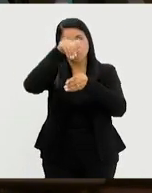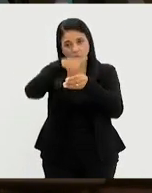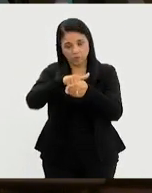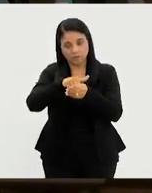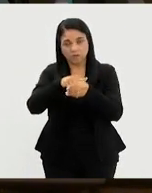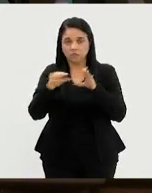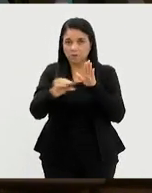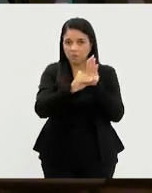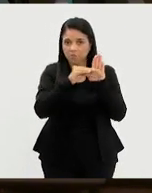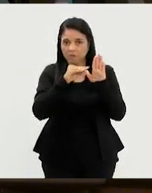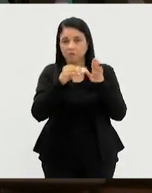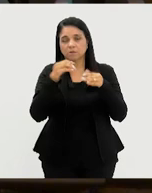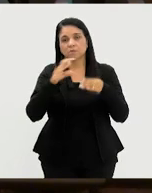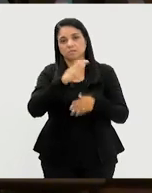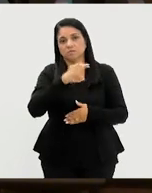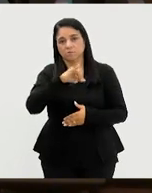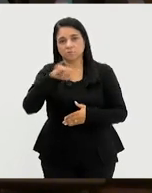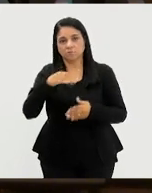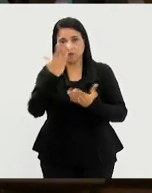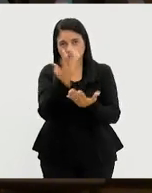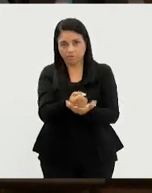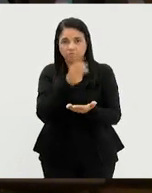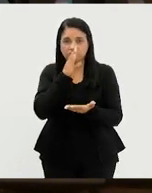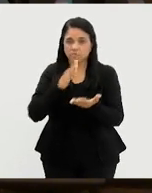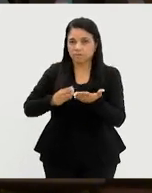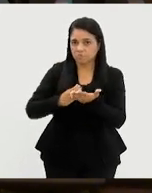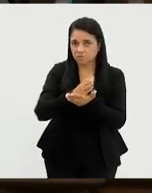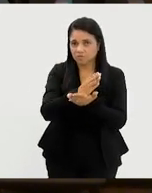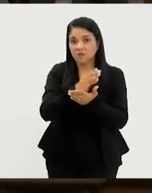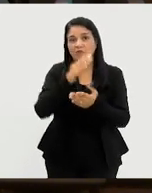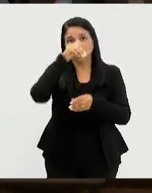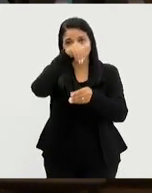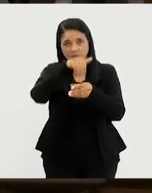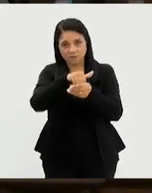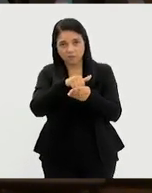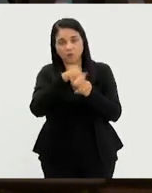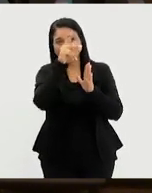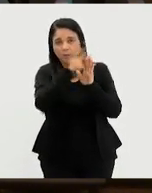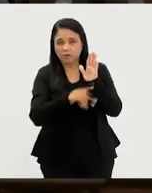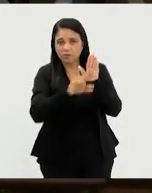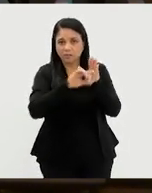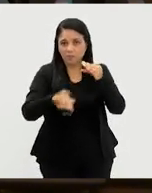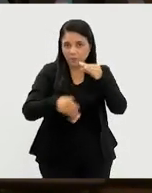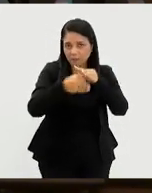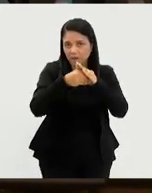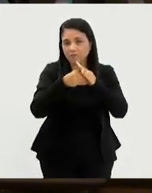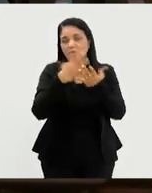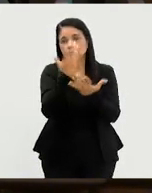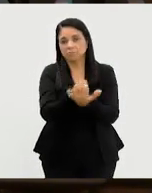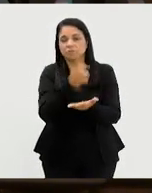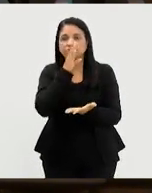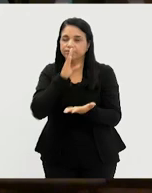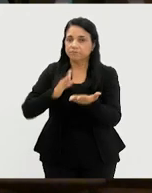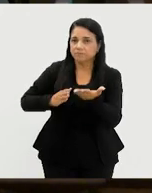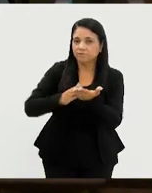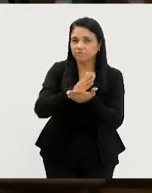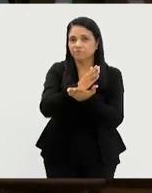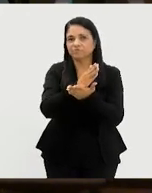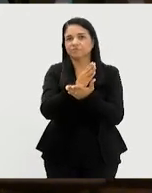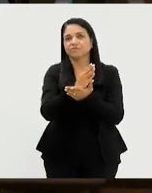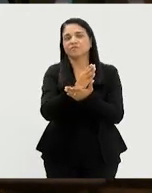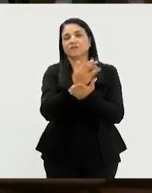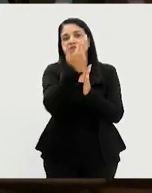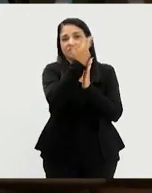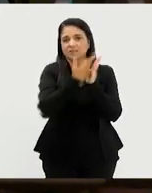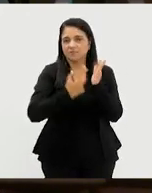da ccj estão aprovado em votação projeto emendado Como estão aprovado redação